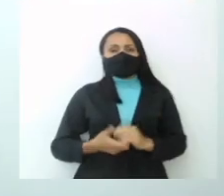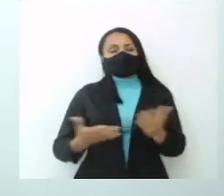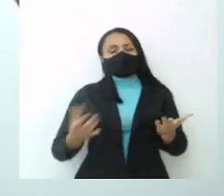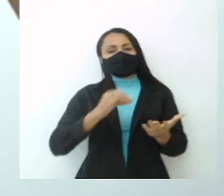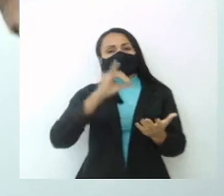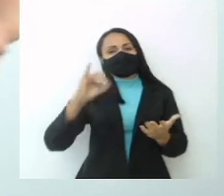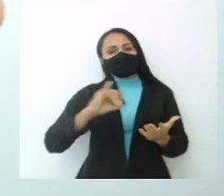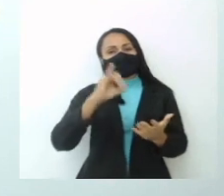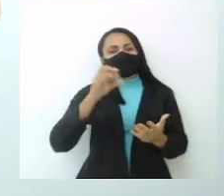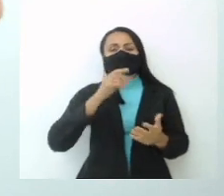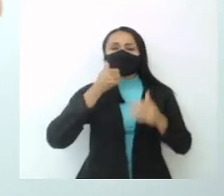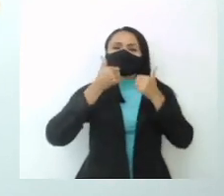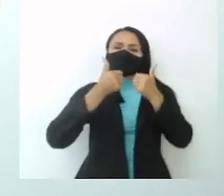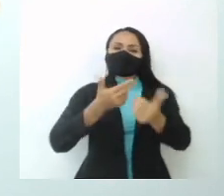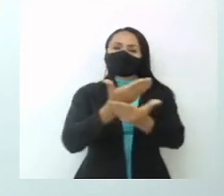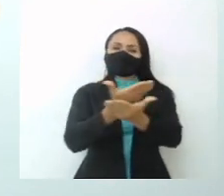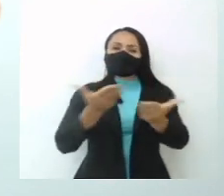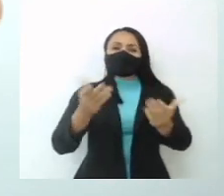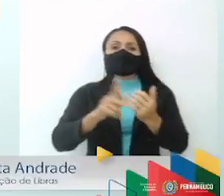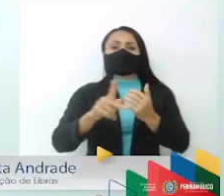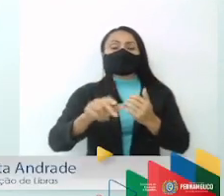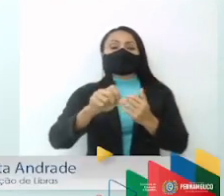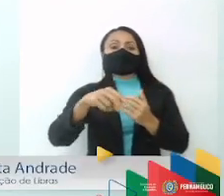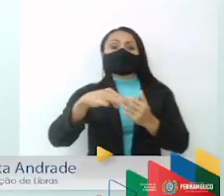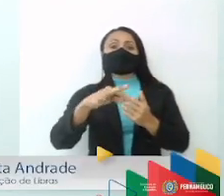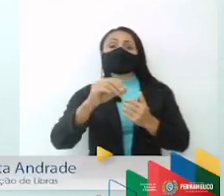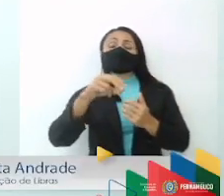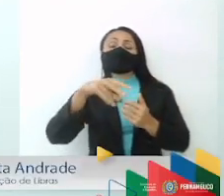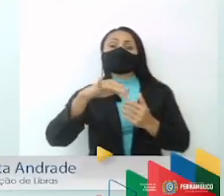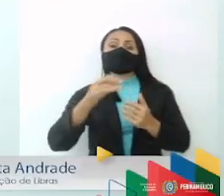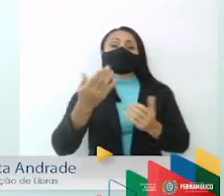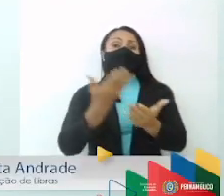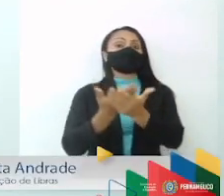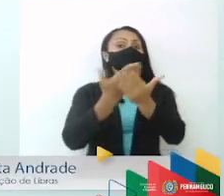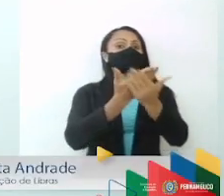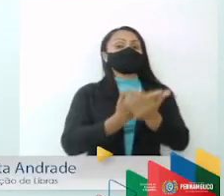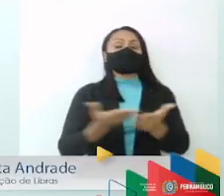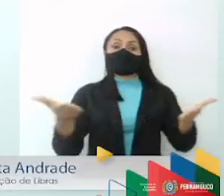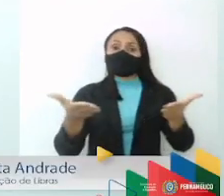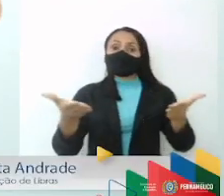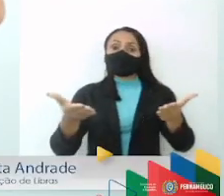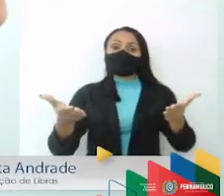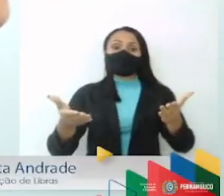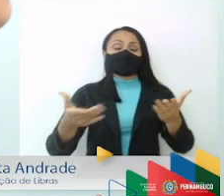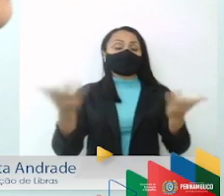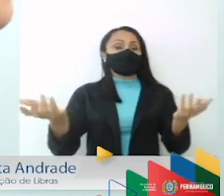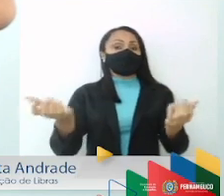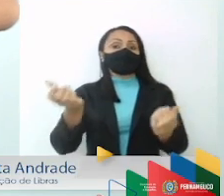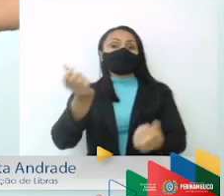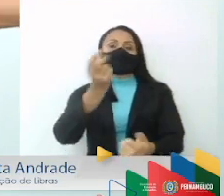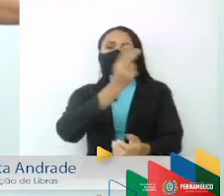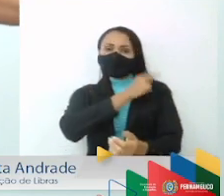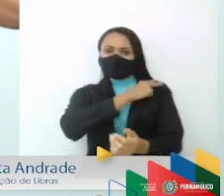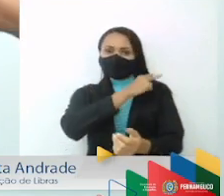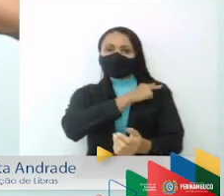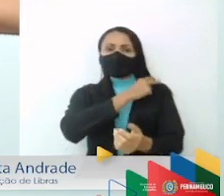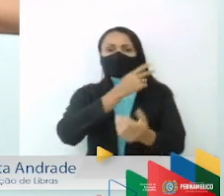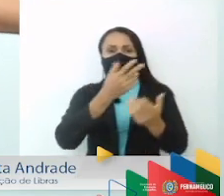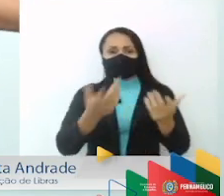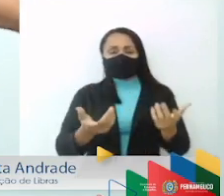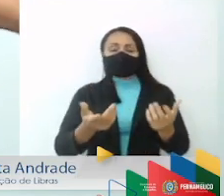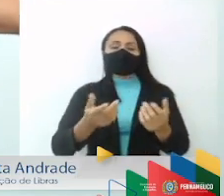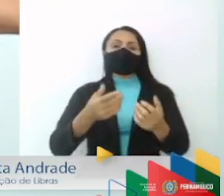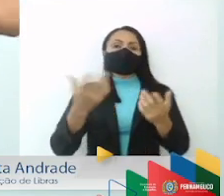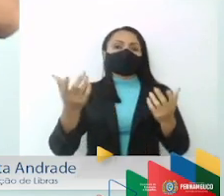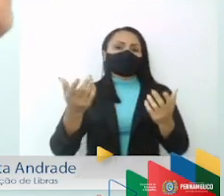Olá, meus amigos, tudo bem com vocês? Professor Anthony aqui para mais uma aula, agora para a turma do segundo ano. Segundo ano a